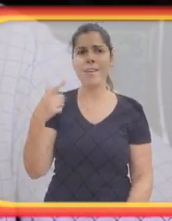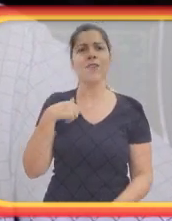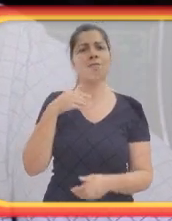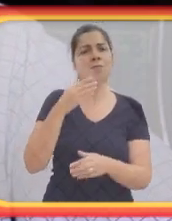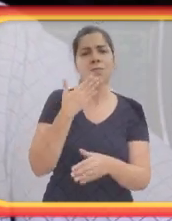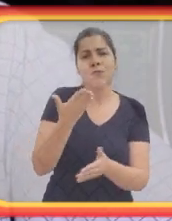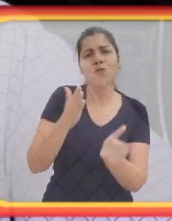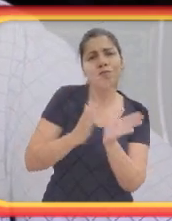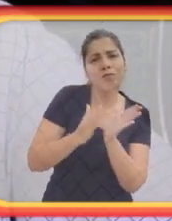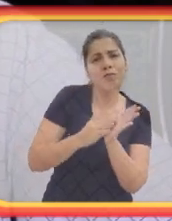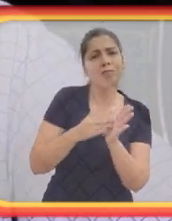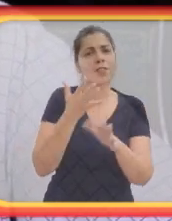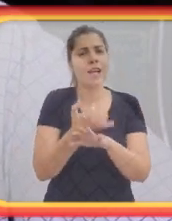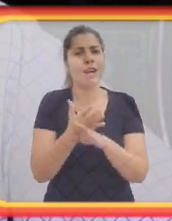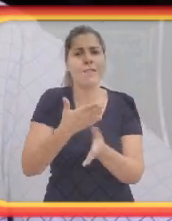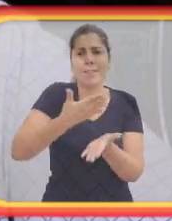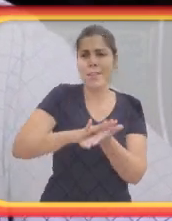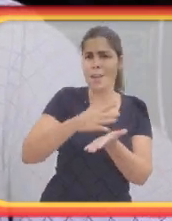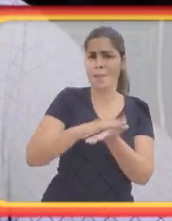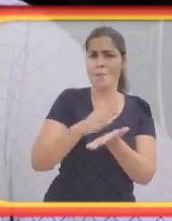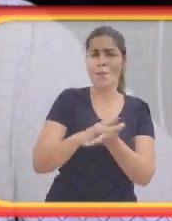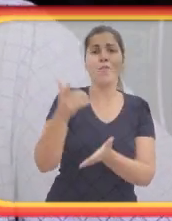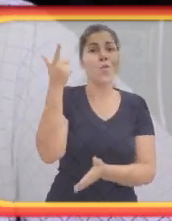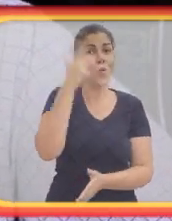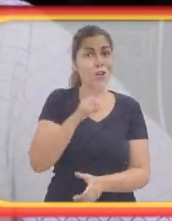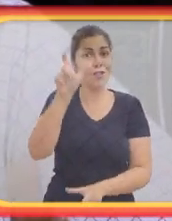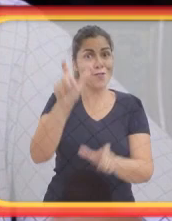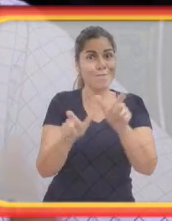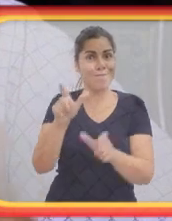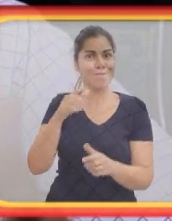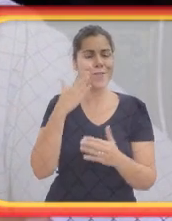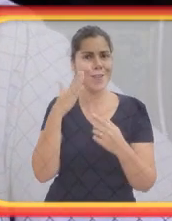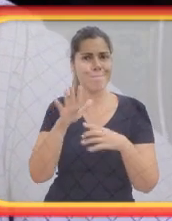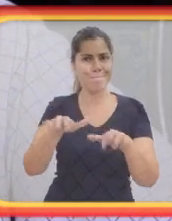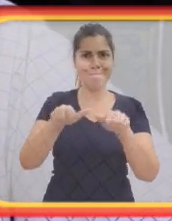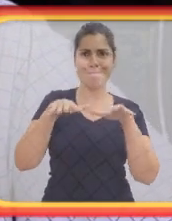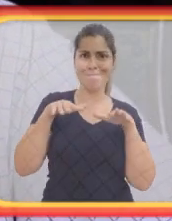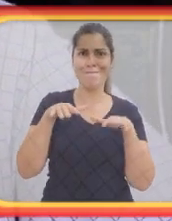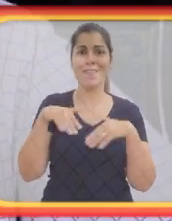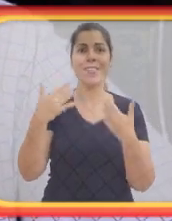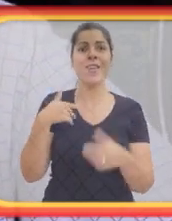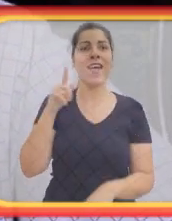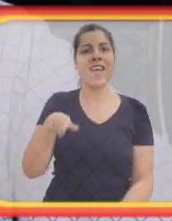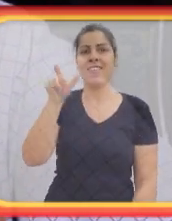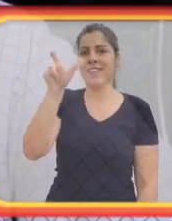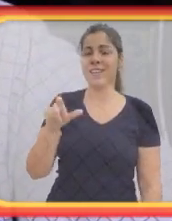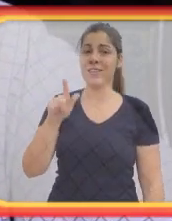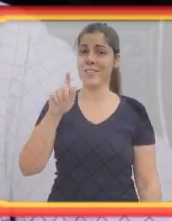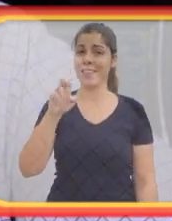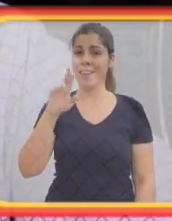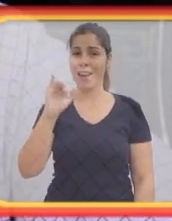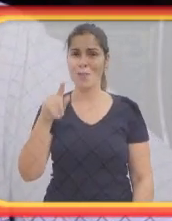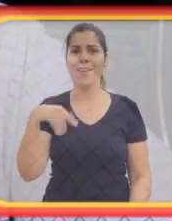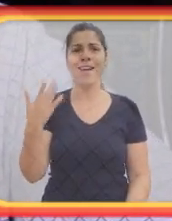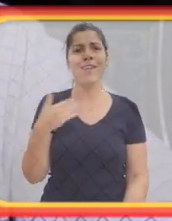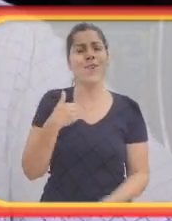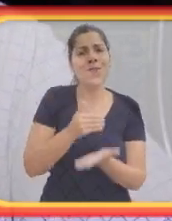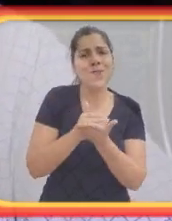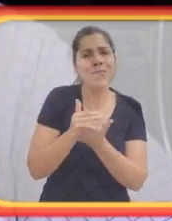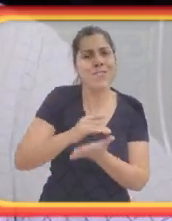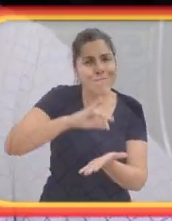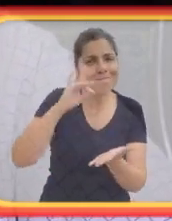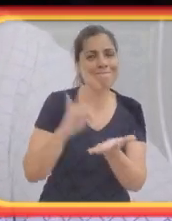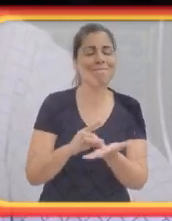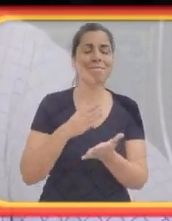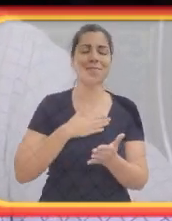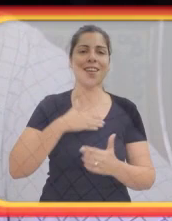fazendo shows sozinho. E o João Nogueira arregimentou, conseguiu para eu fazer um disco na EMAI Odeon.